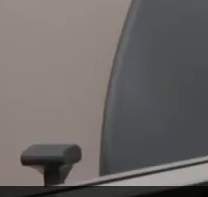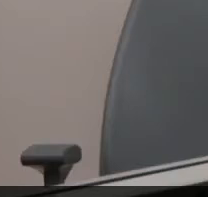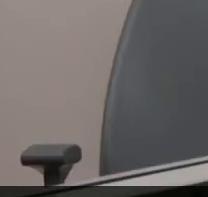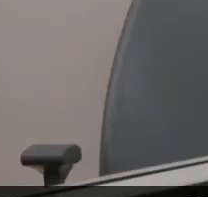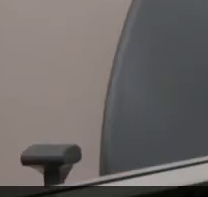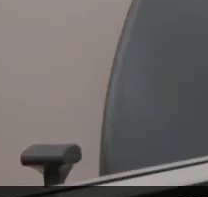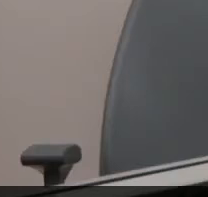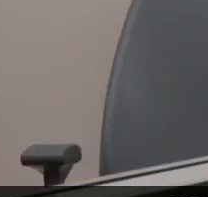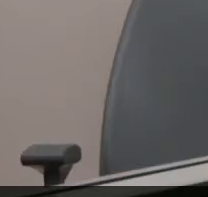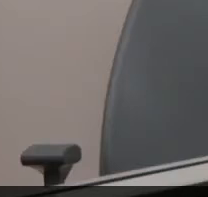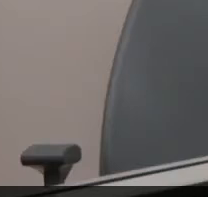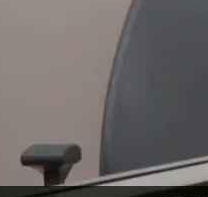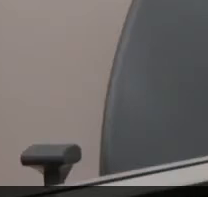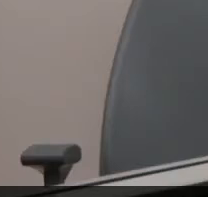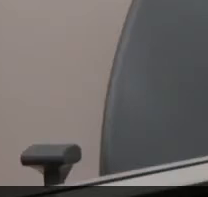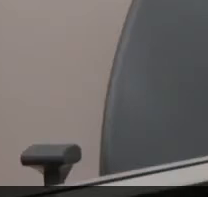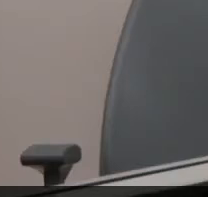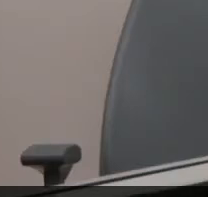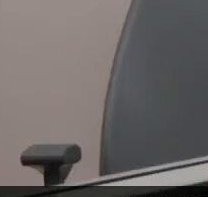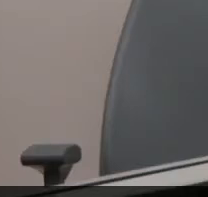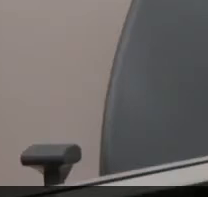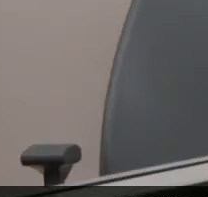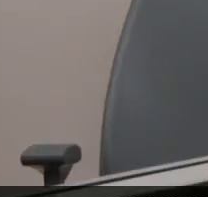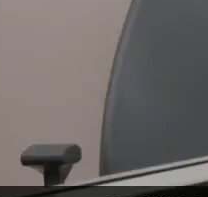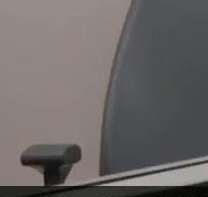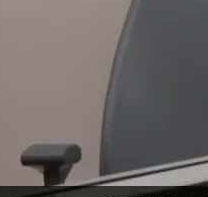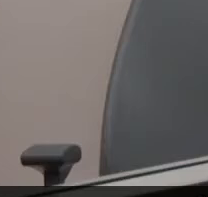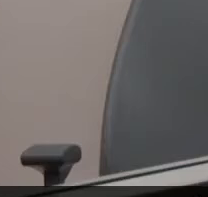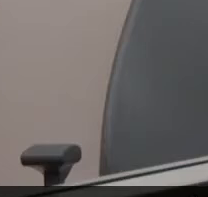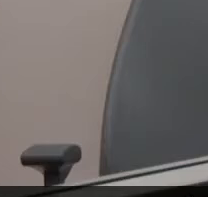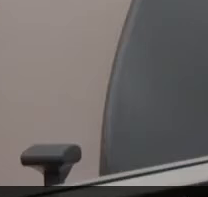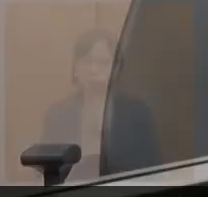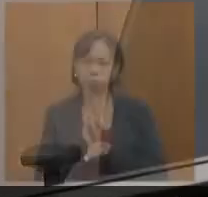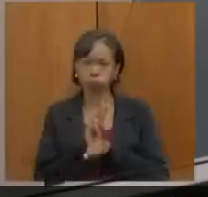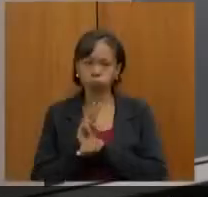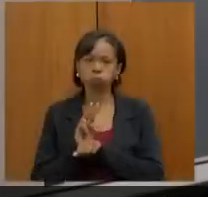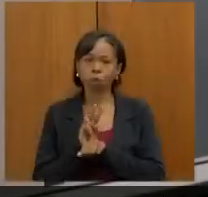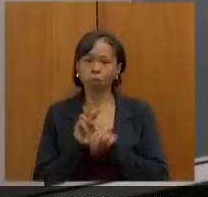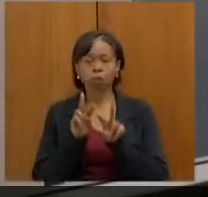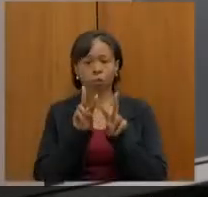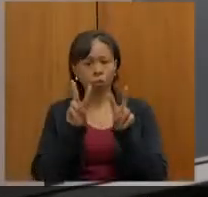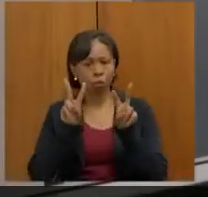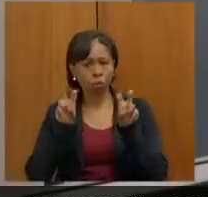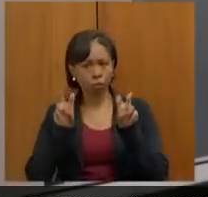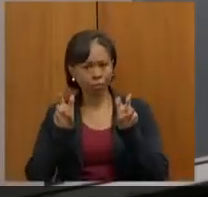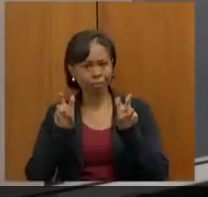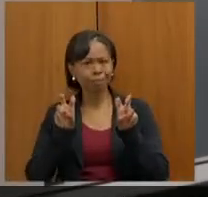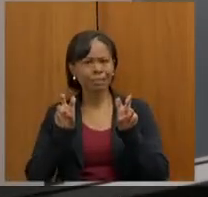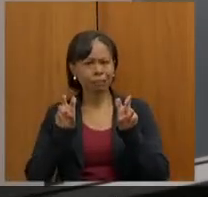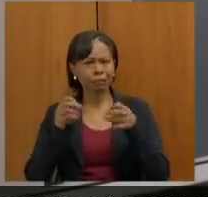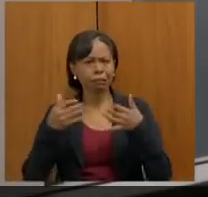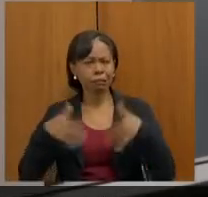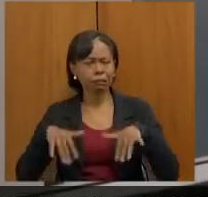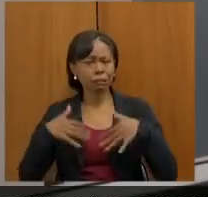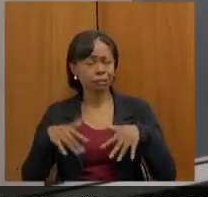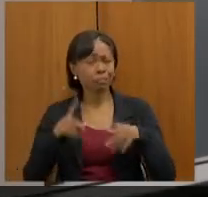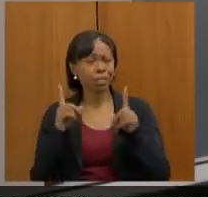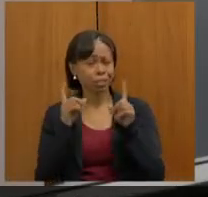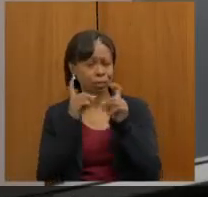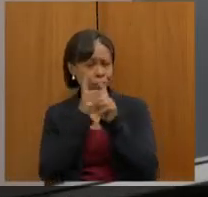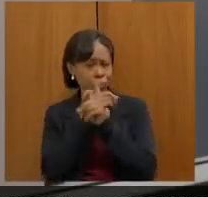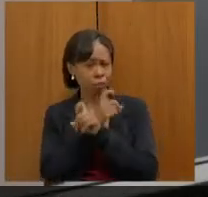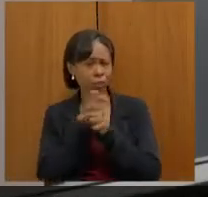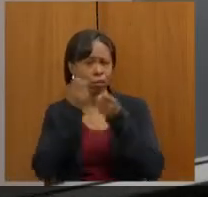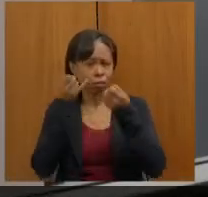por parte de todo o aparato estatal com relação esse tema esse tema é muito complicado de falar porque o